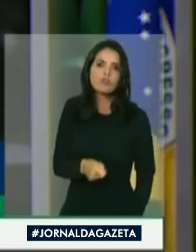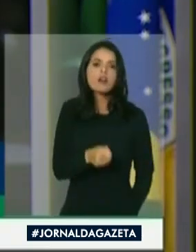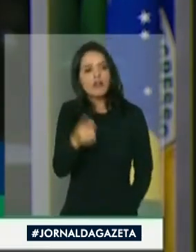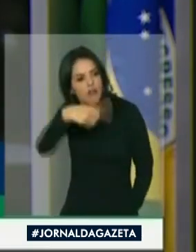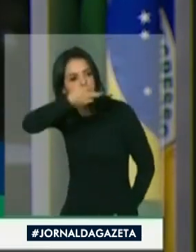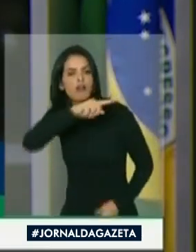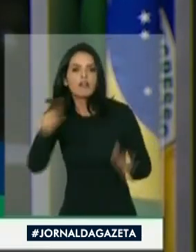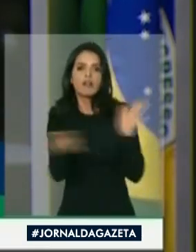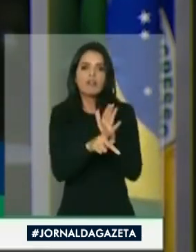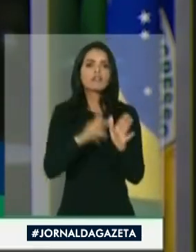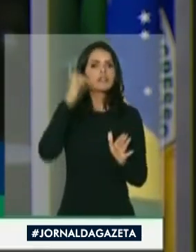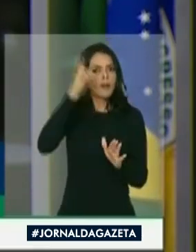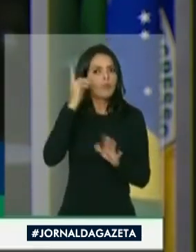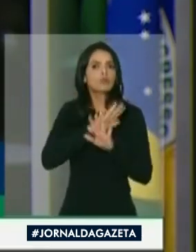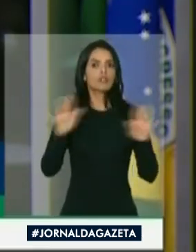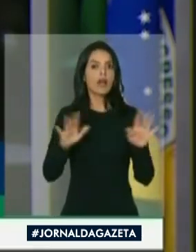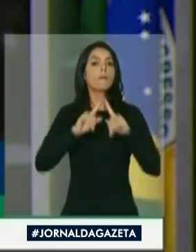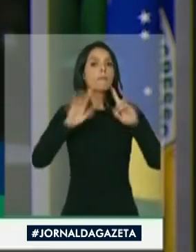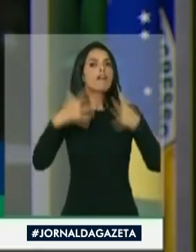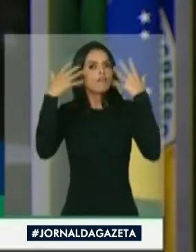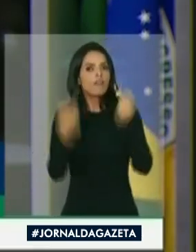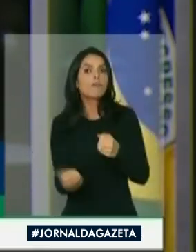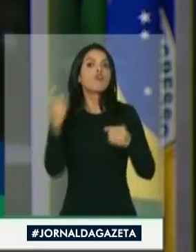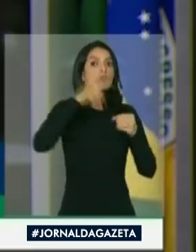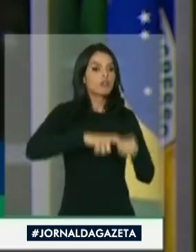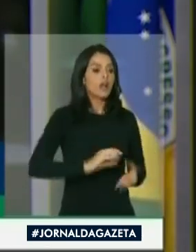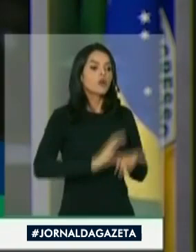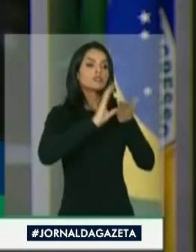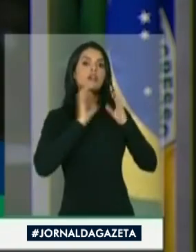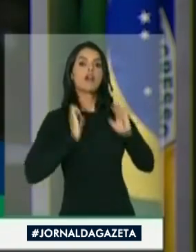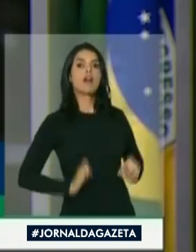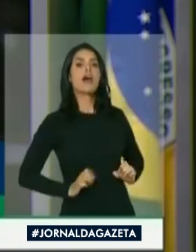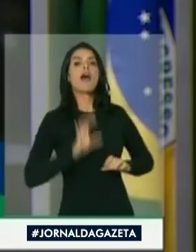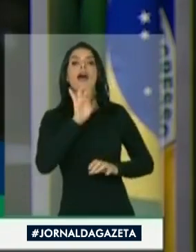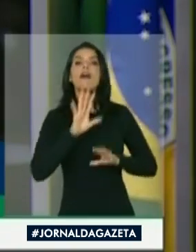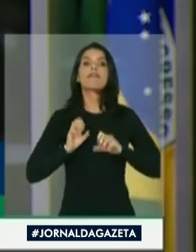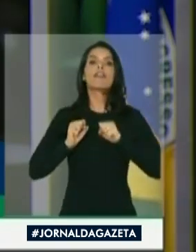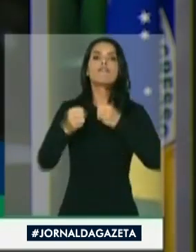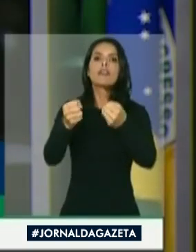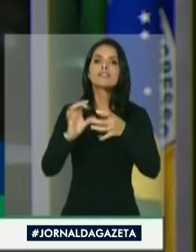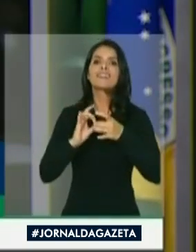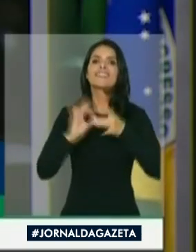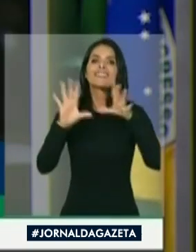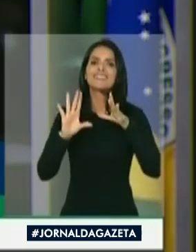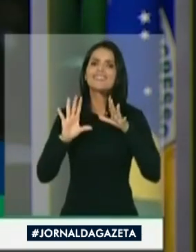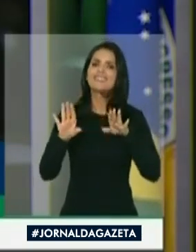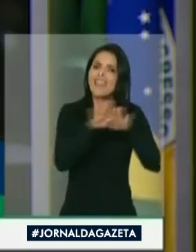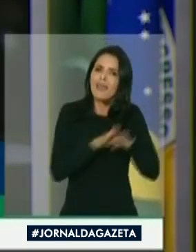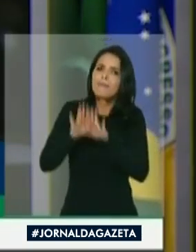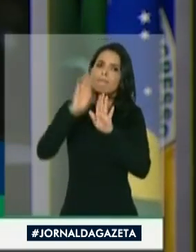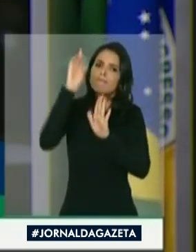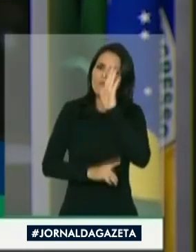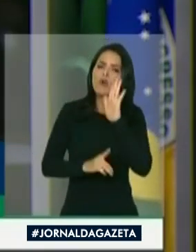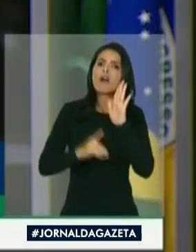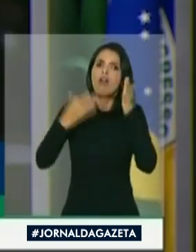aí a gente está vendo o deputado Marcel Van Hatten, do Novo, que também está ali dando a sua opinião,